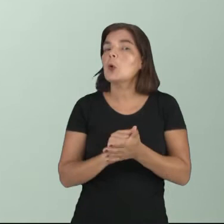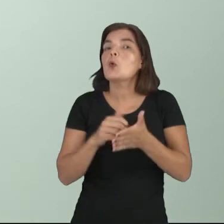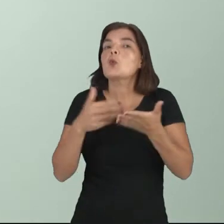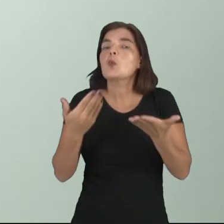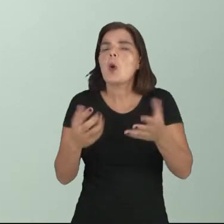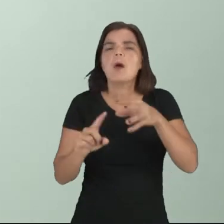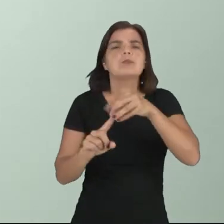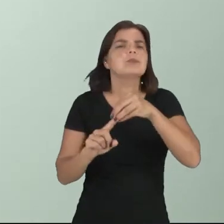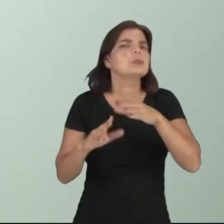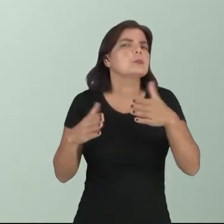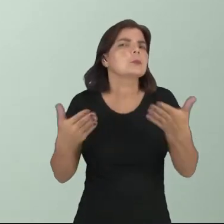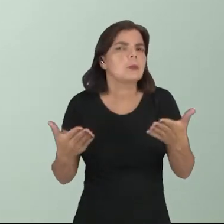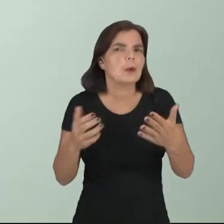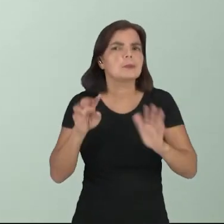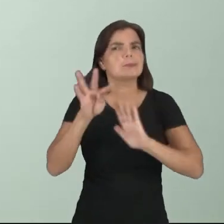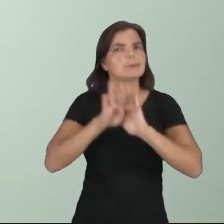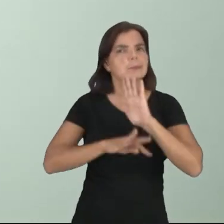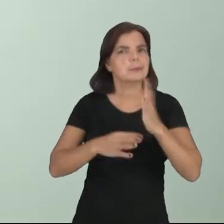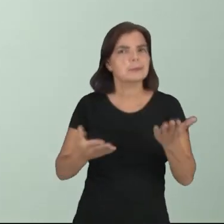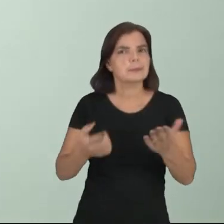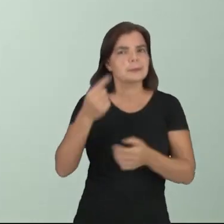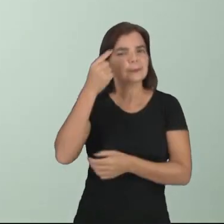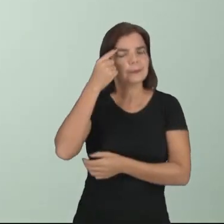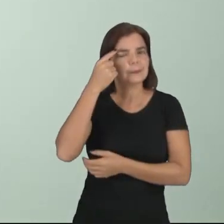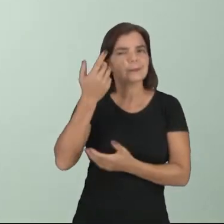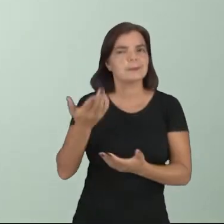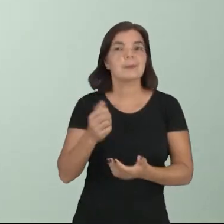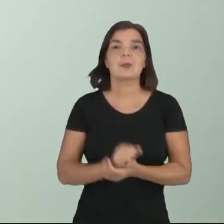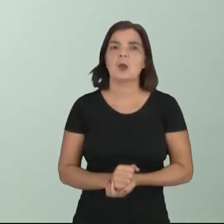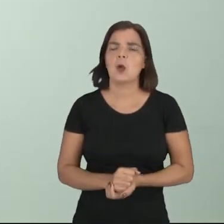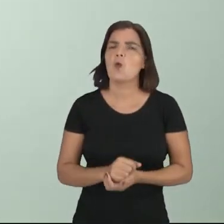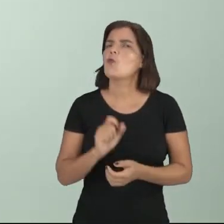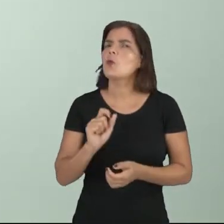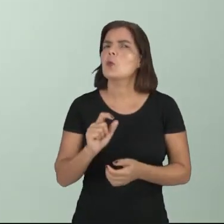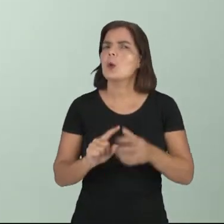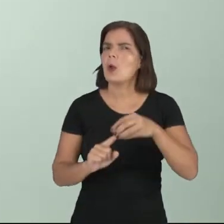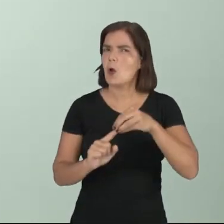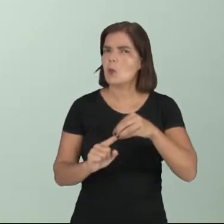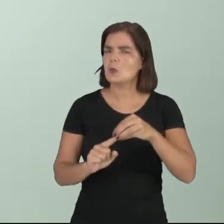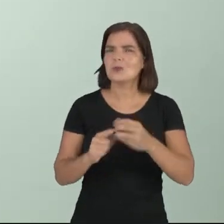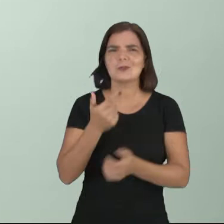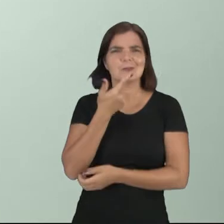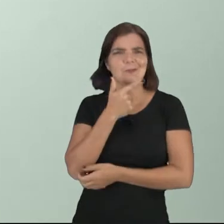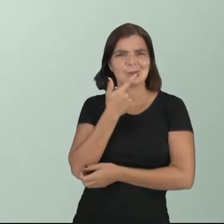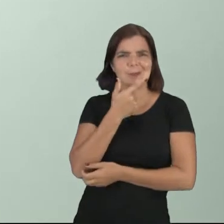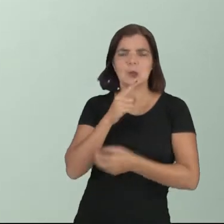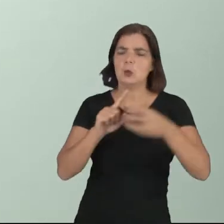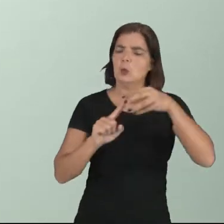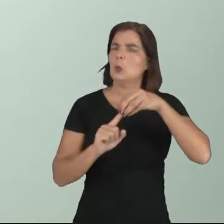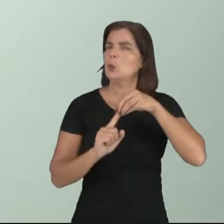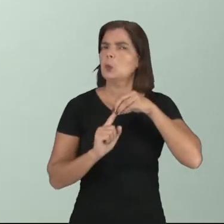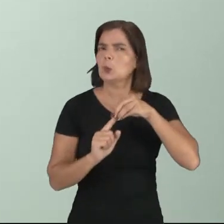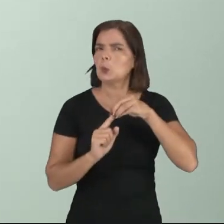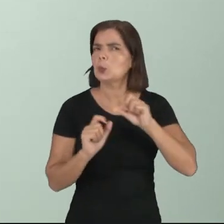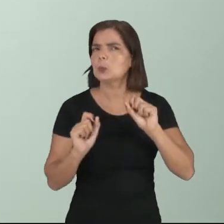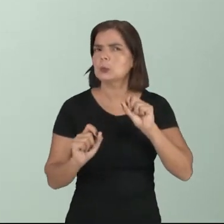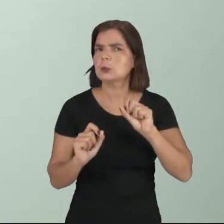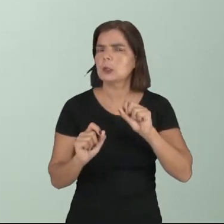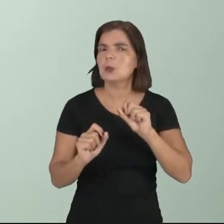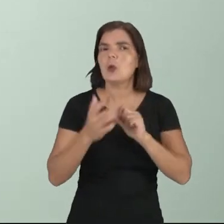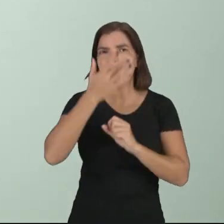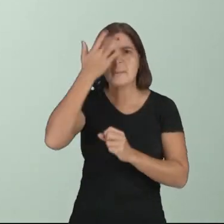escrevê-lo? Com que intenção ela escreveu esse texto? Pensem. Foi com o objetivo de divertir? Foi com o objetivo